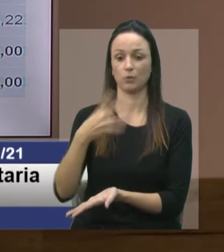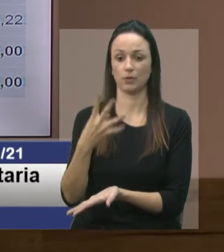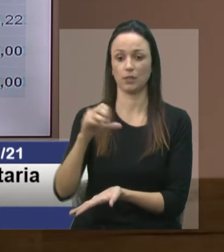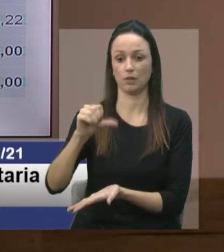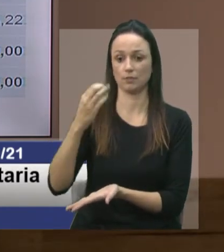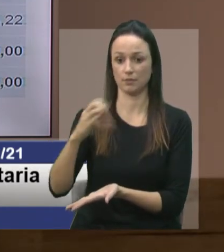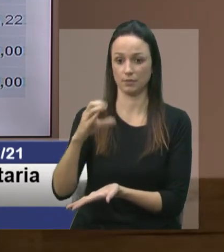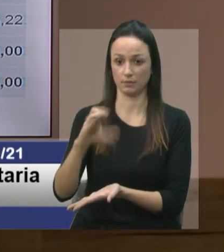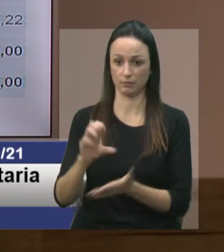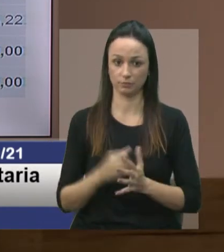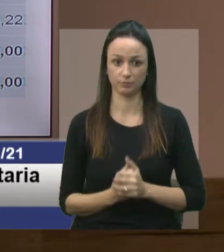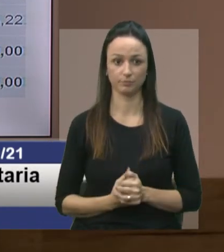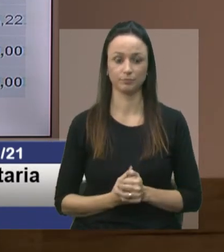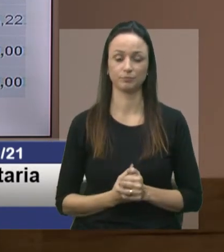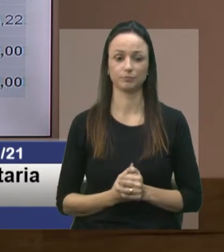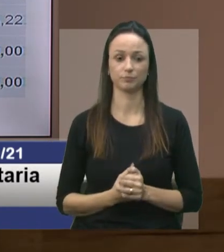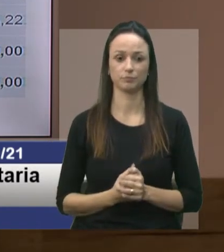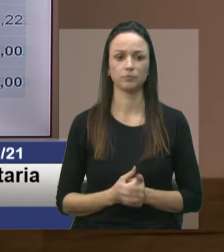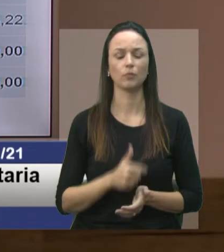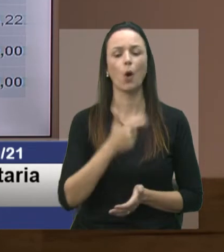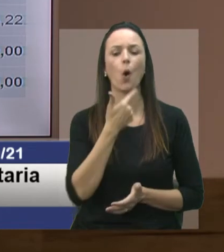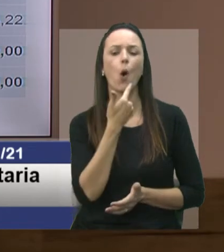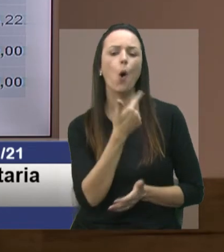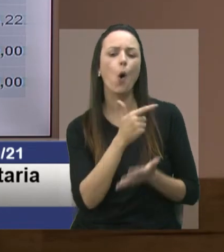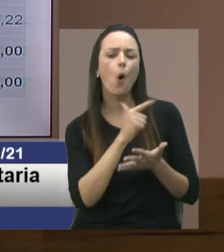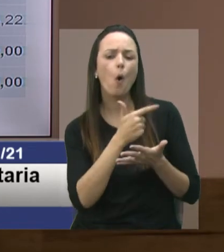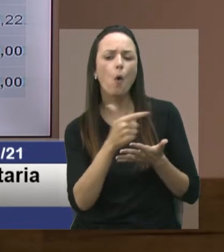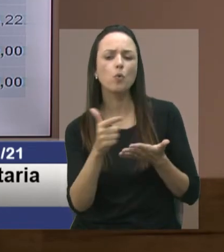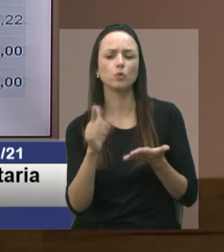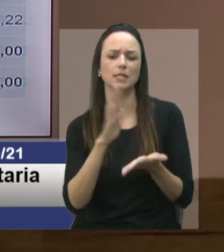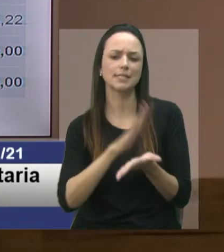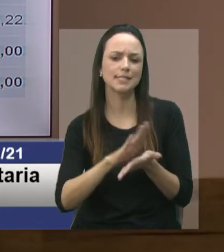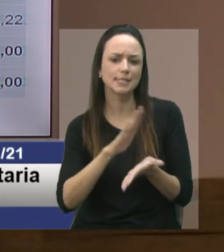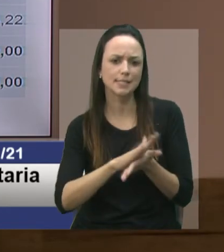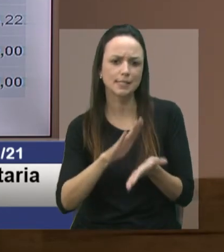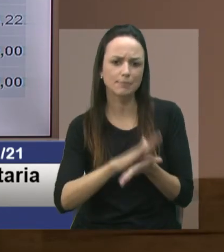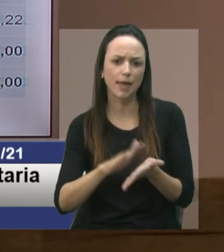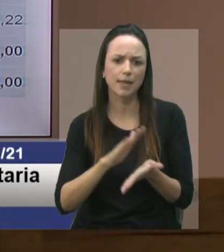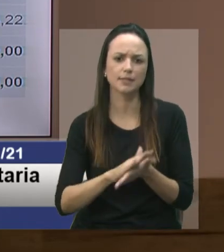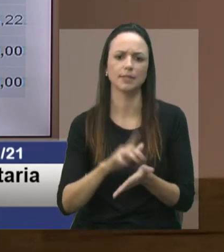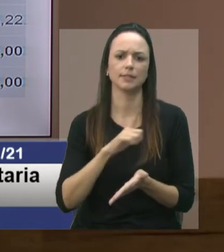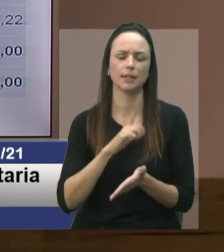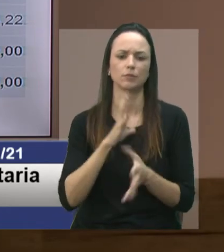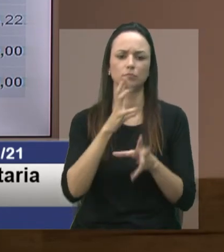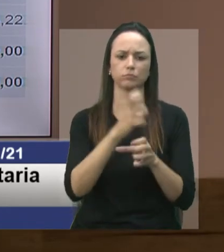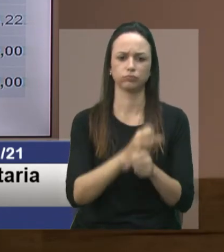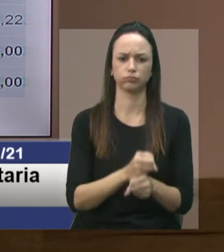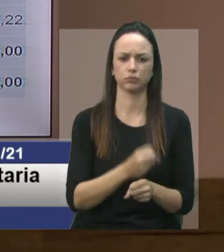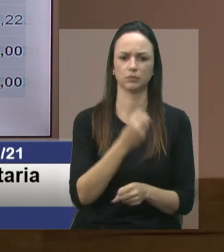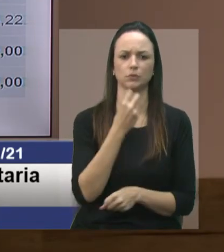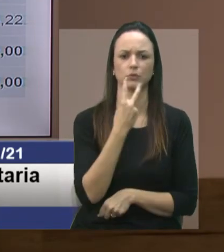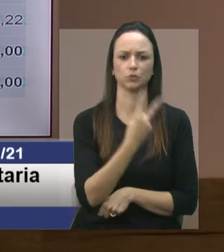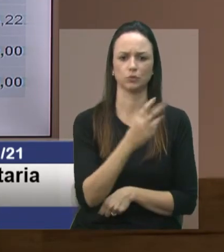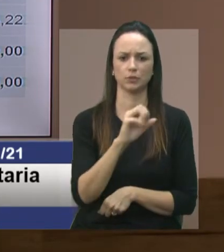105.032,49. Com outras despesas correntes, tivemos um total empenhado de